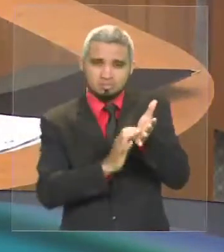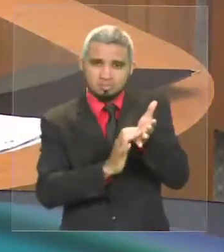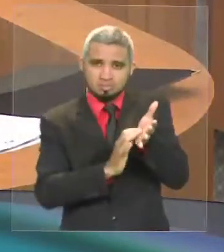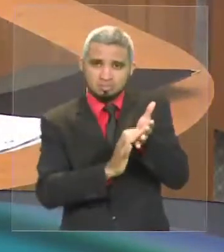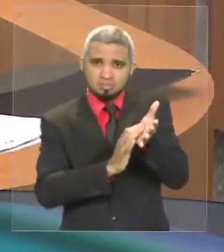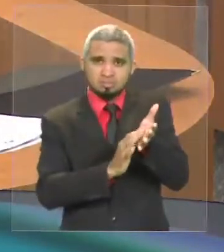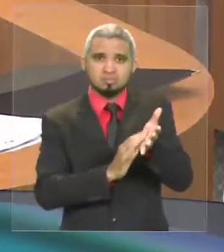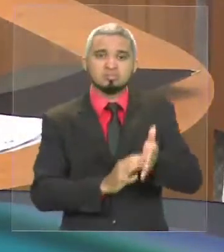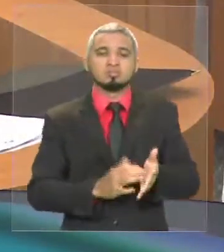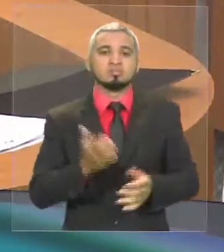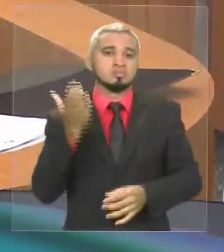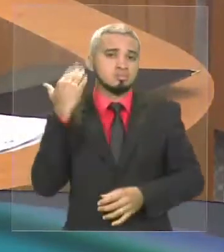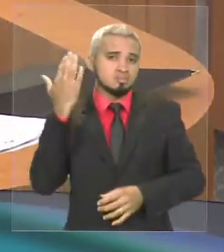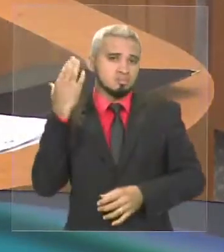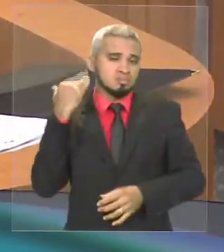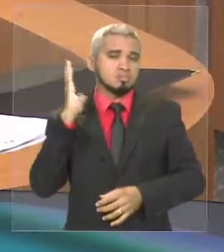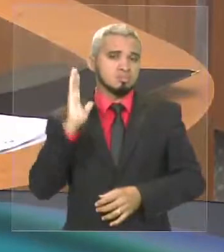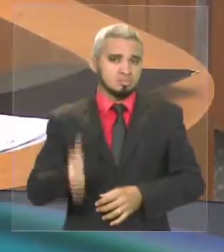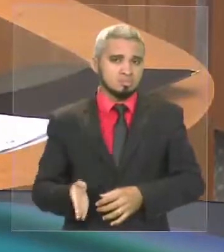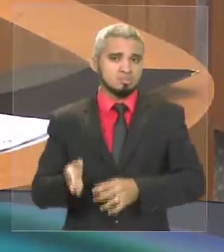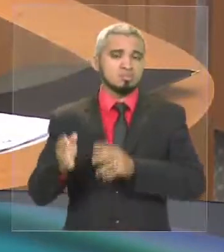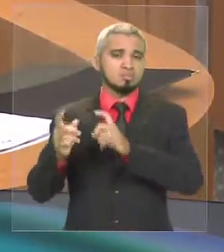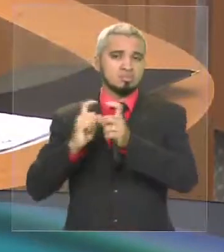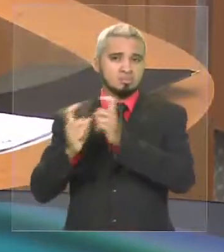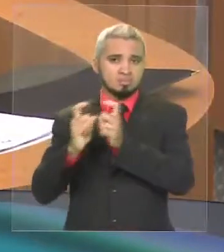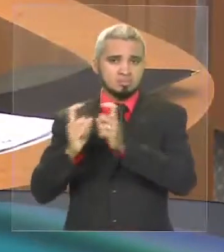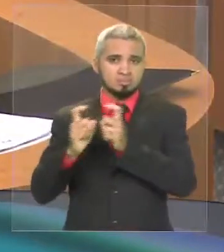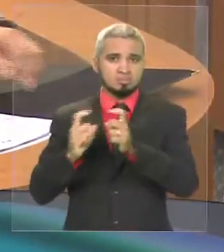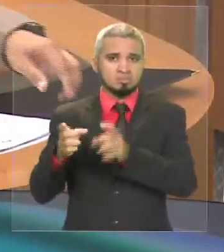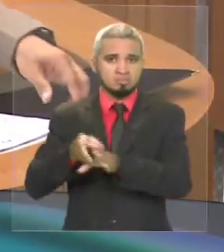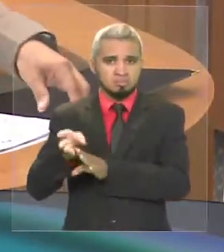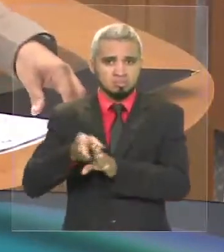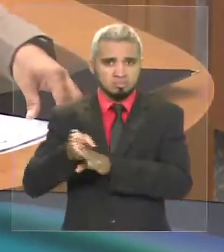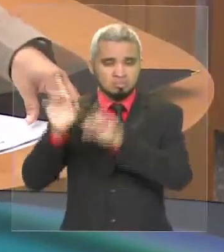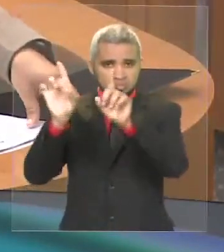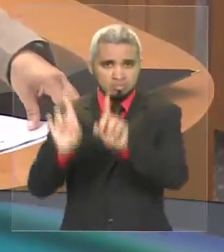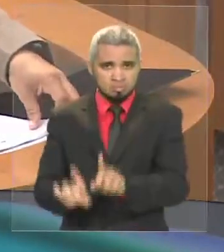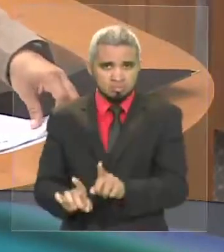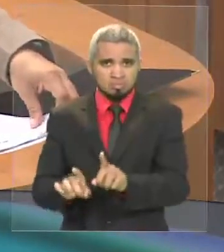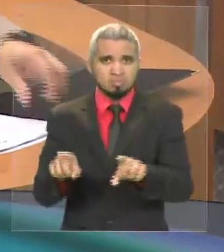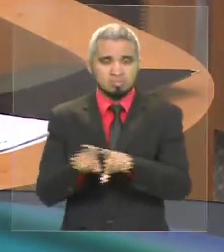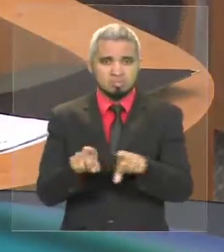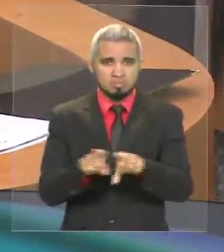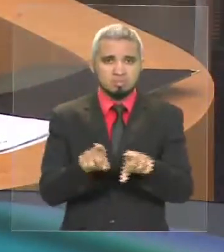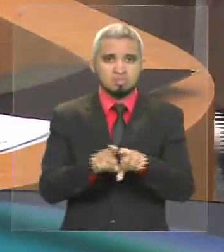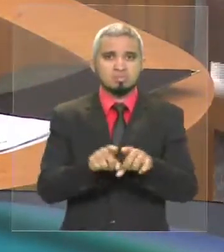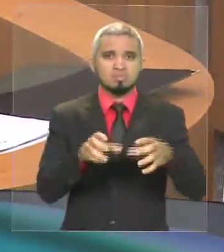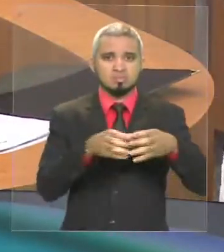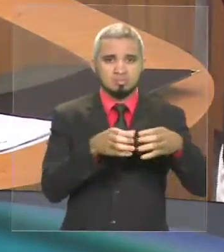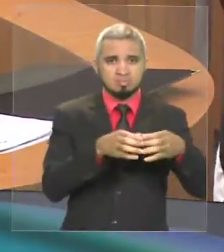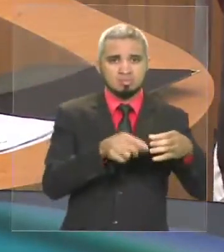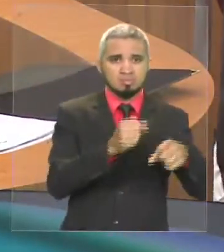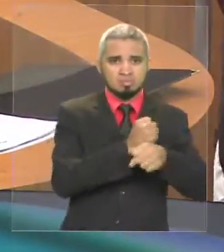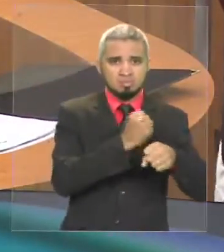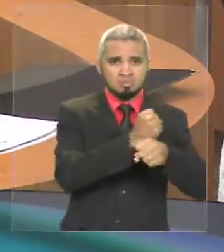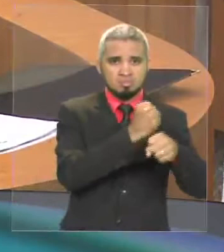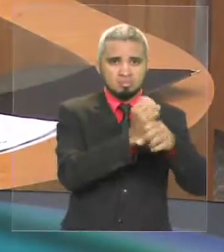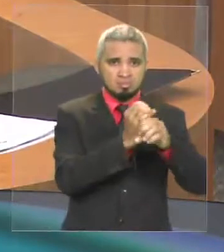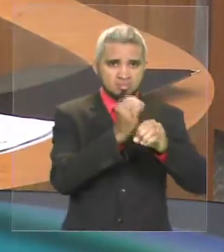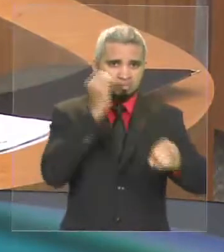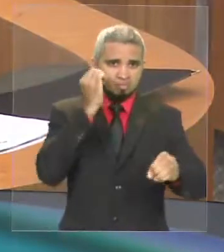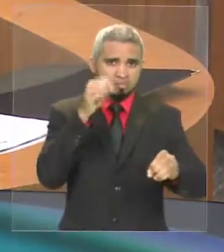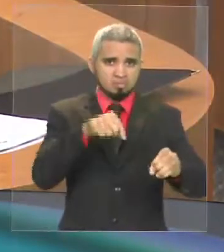Pessoa com Deficiência e com a diretoria de engenharia da Assembleia para viabilizar esses processos e